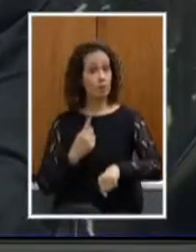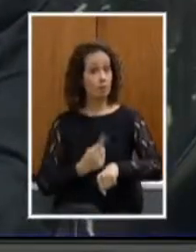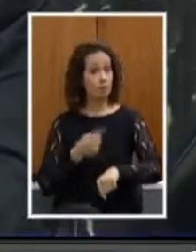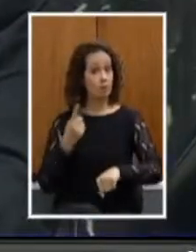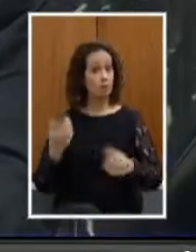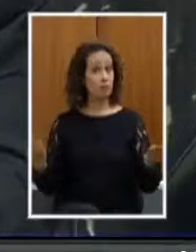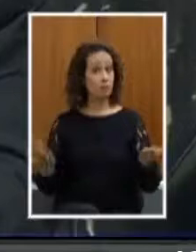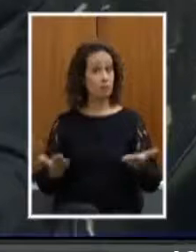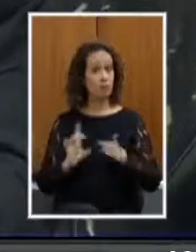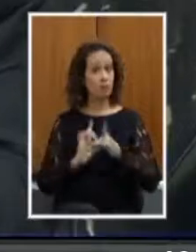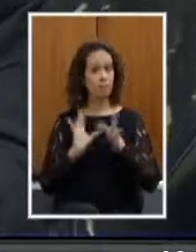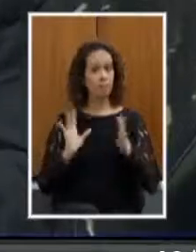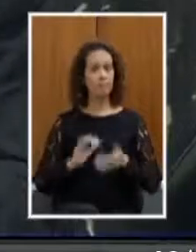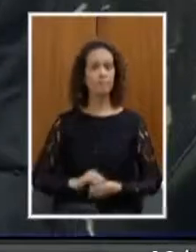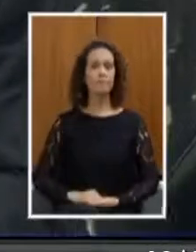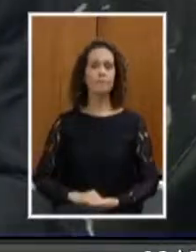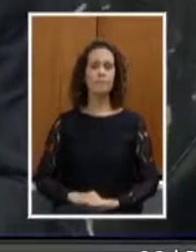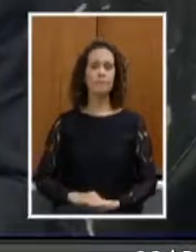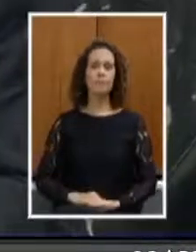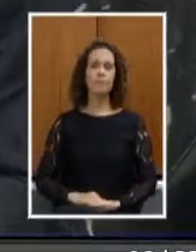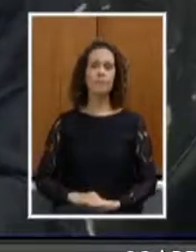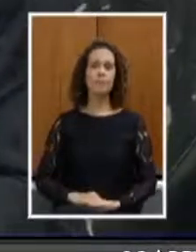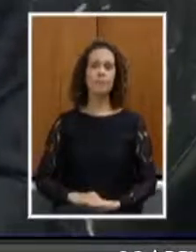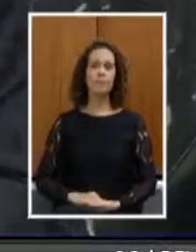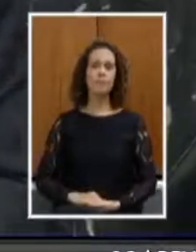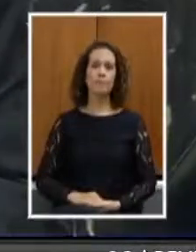Em votação.